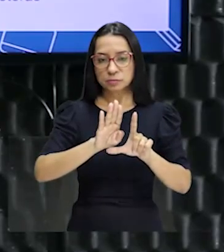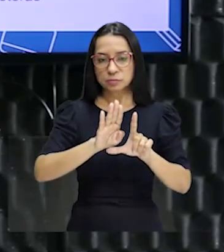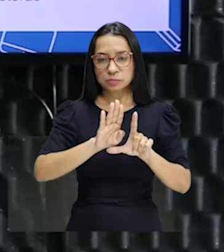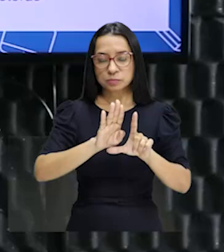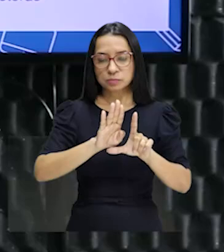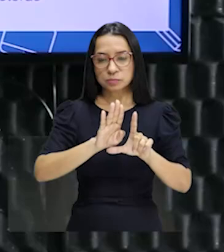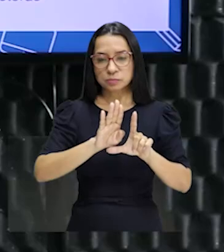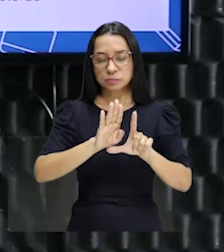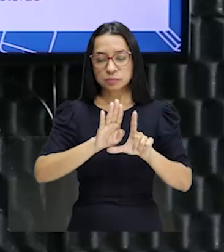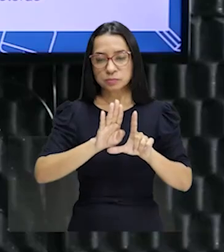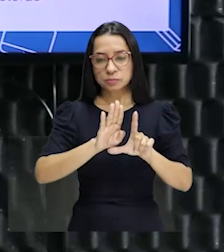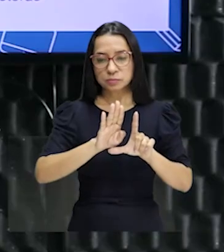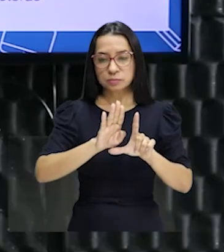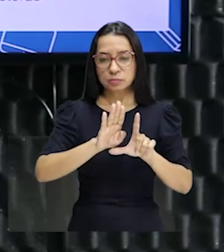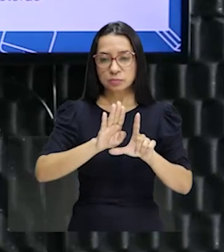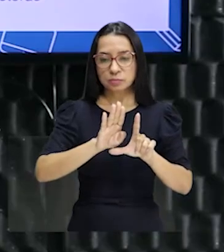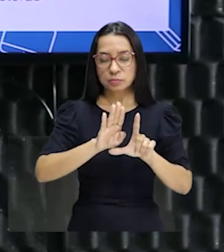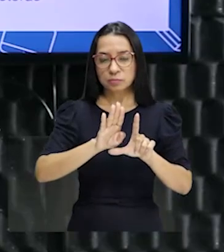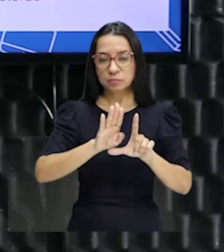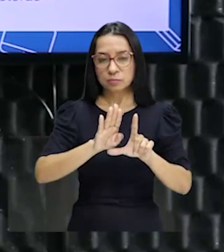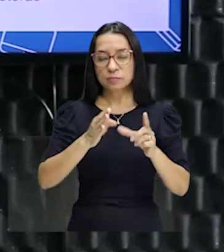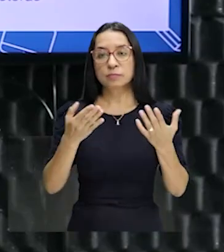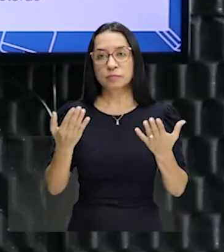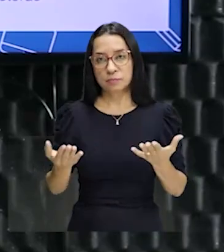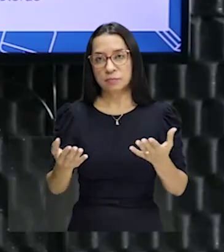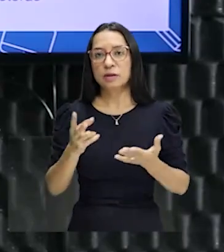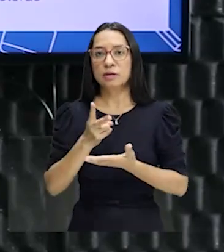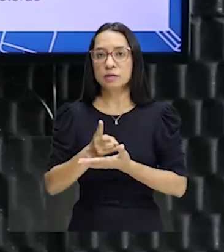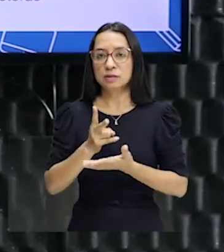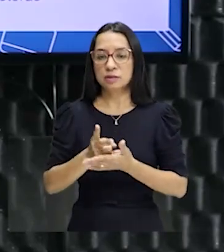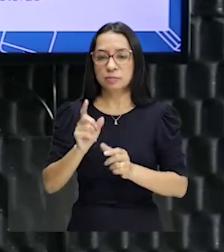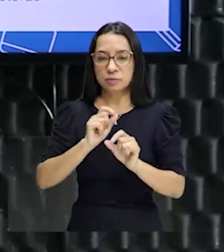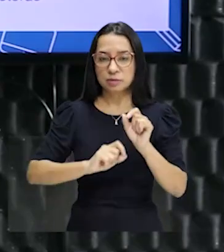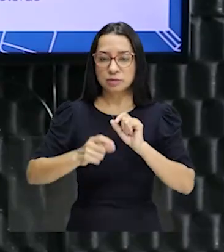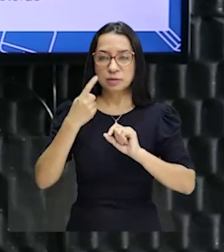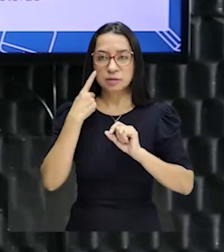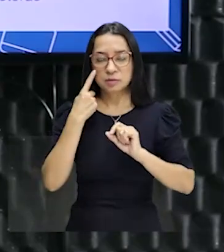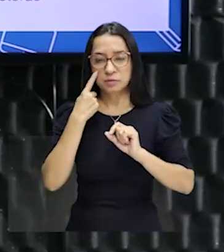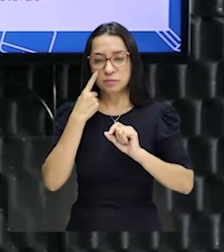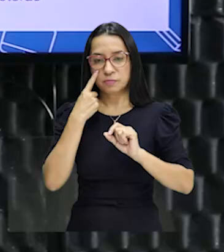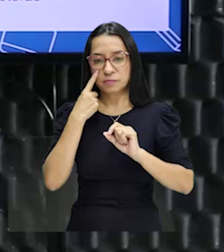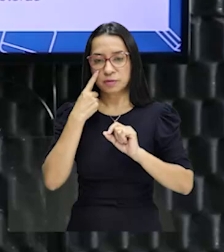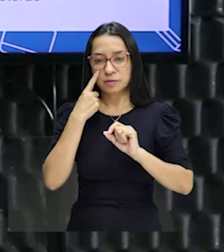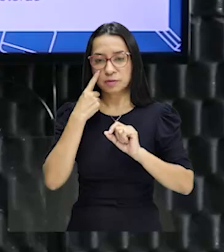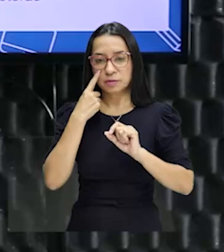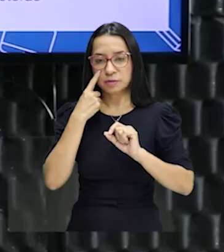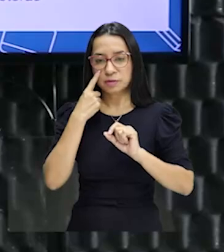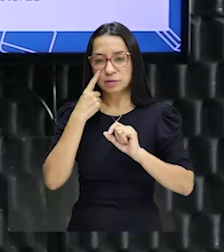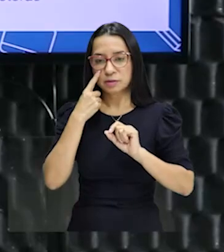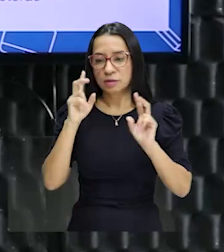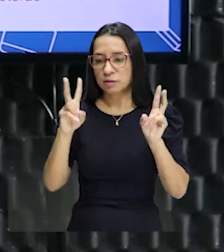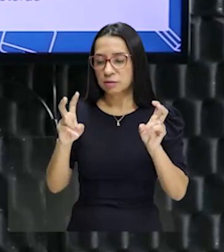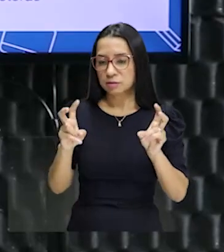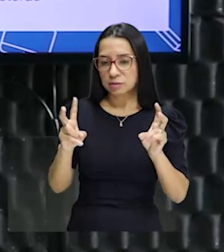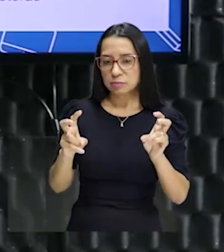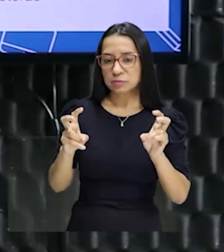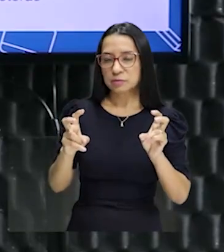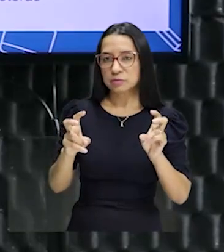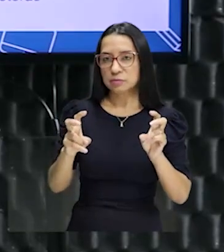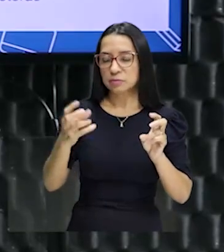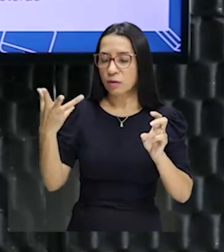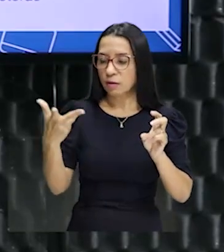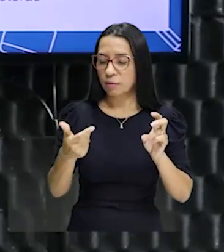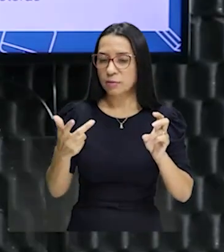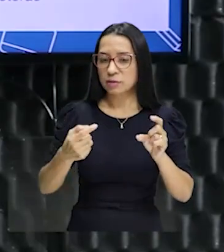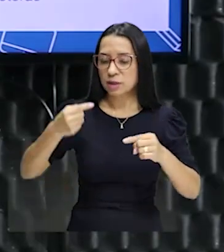excelência da execução de atividades do cotidiano. Galera, sempre que vocês olharem essa expressão aqui, ó, habilidades competitivas